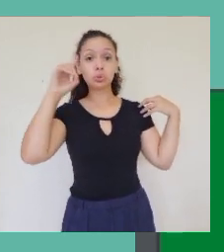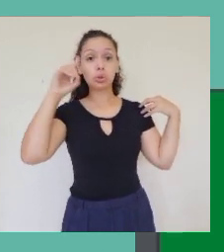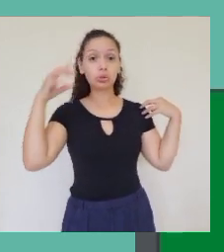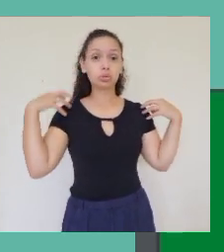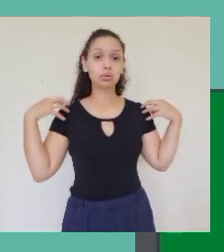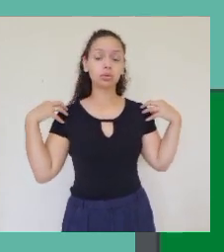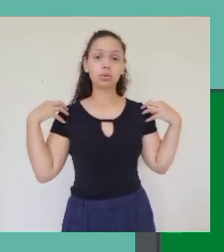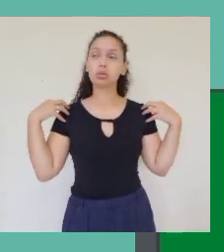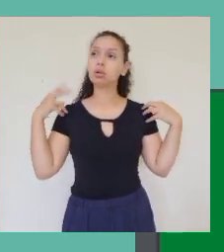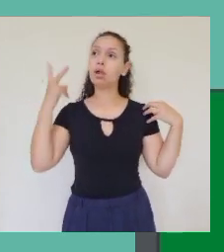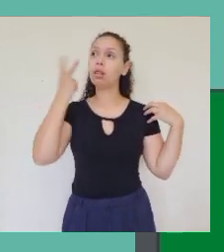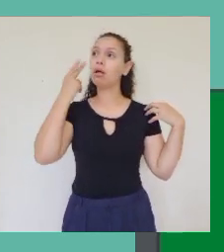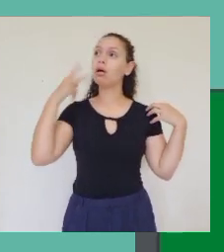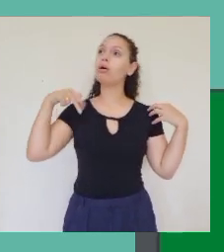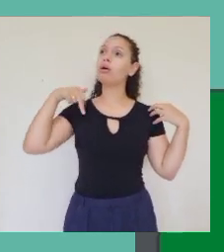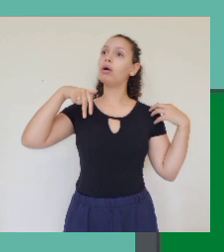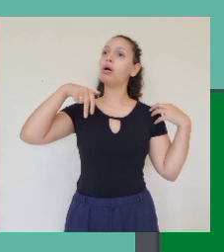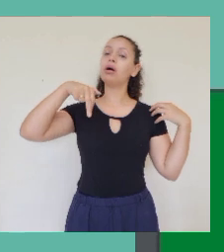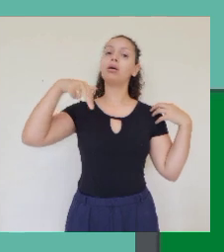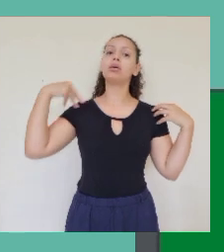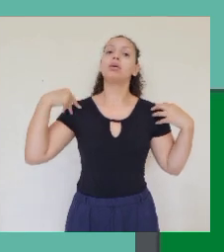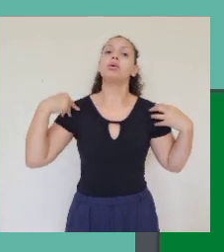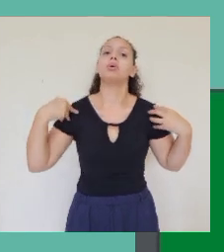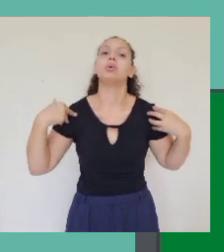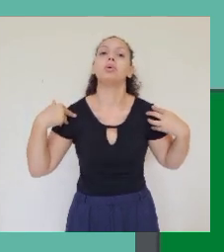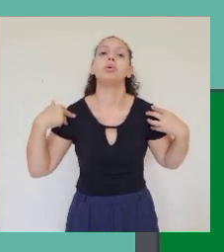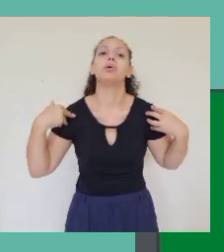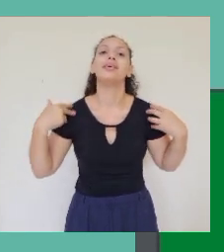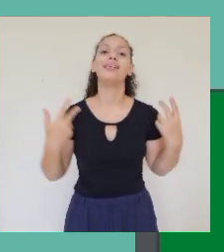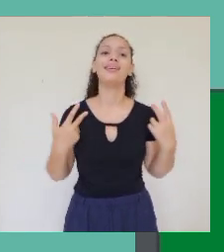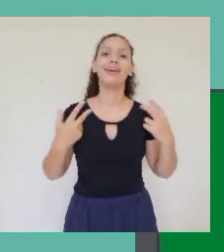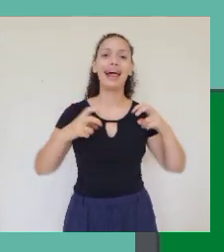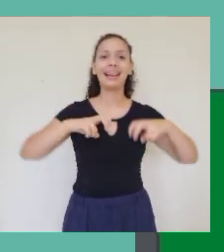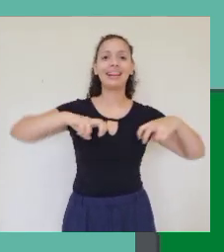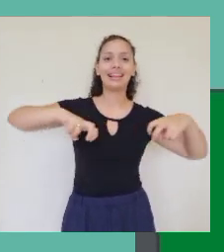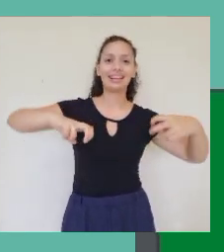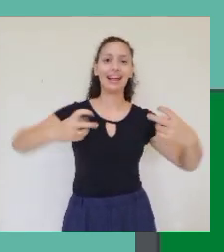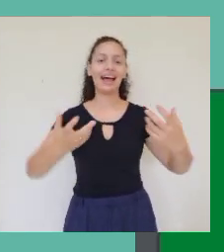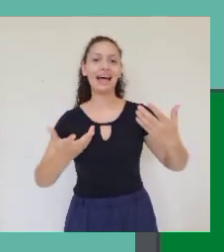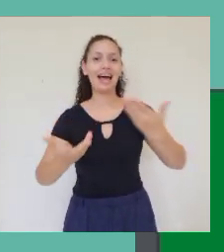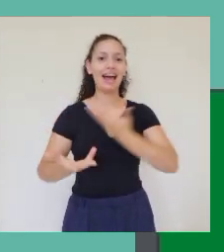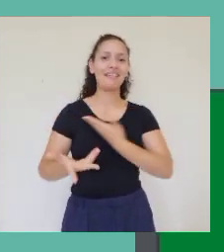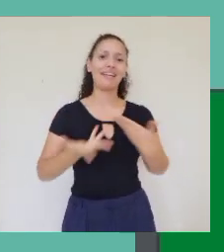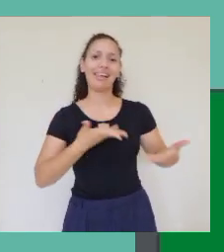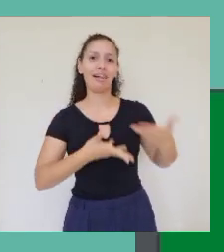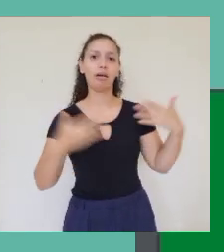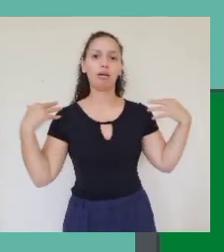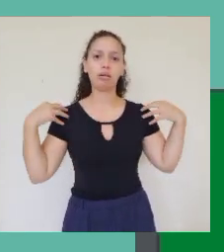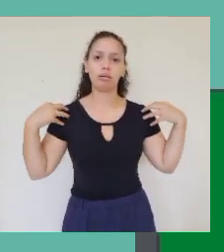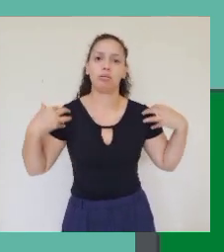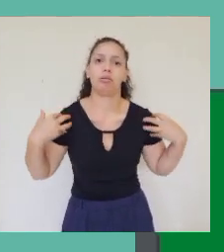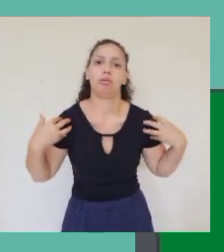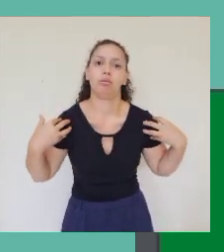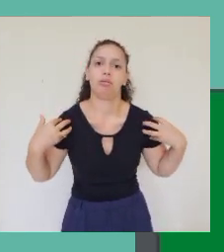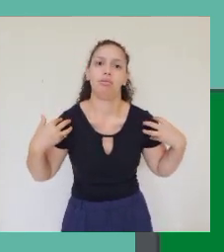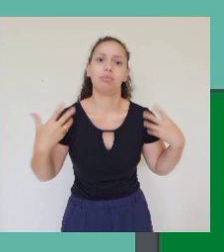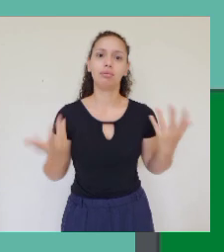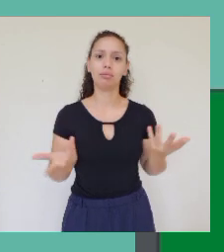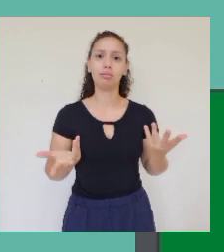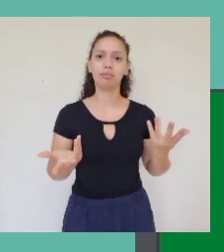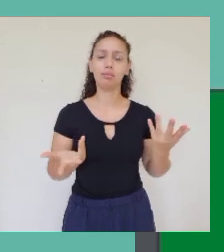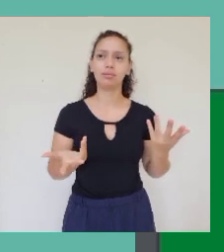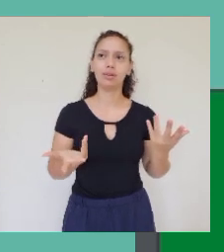estiver frente a uma tela também. Quando estiver sentado conversando com os amigos, quando estiver num momento de lazer, tá? Quando estiver assistindo